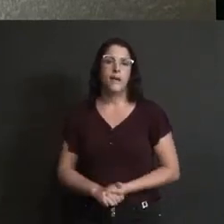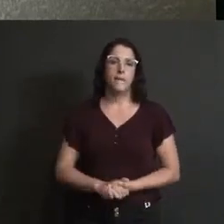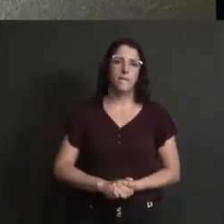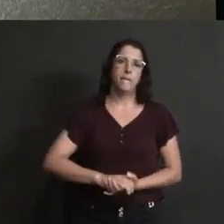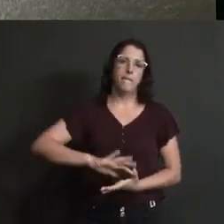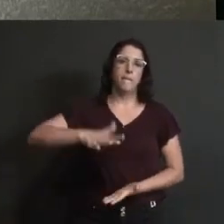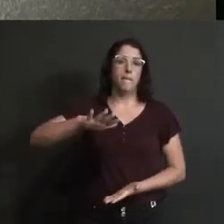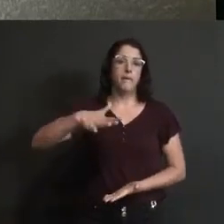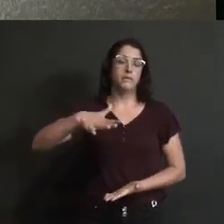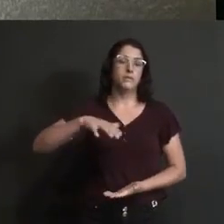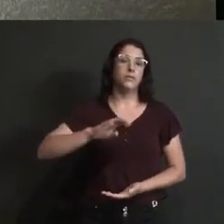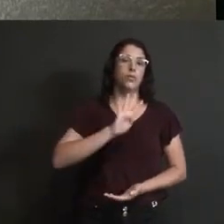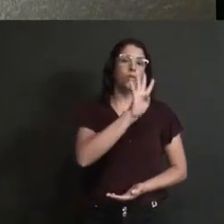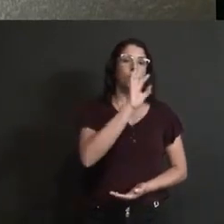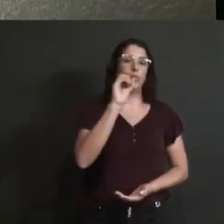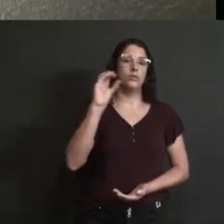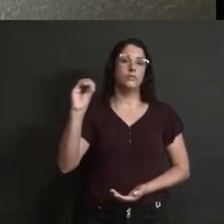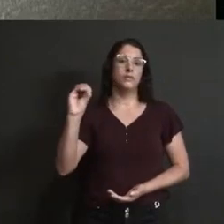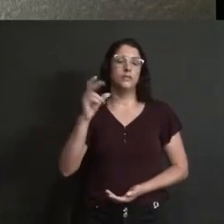400 pastores.